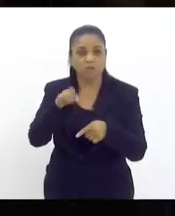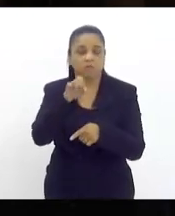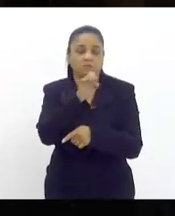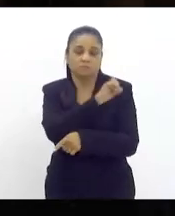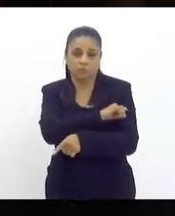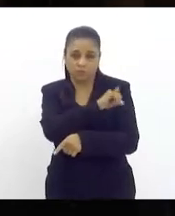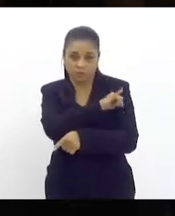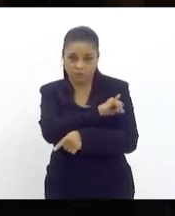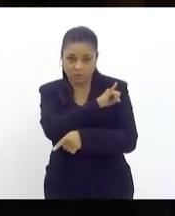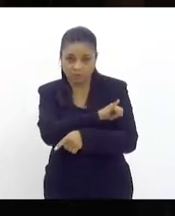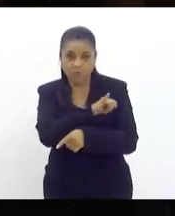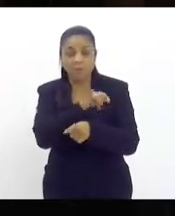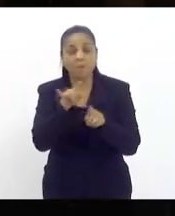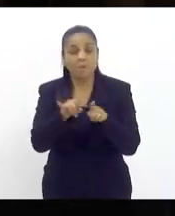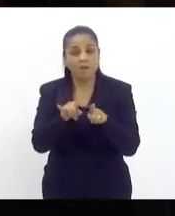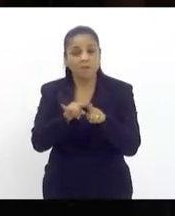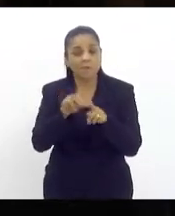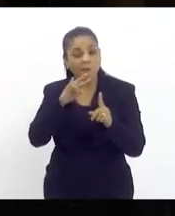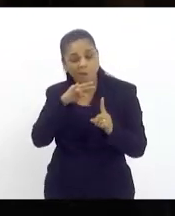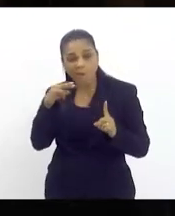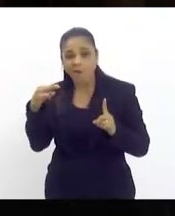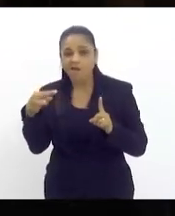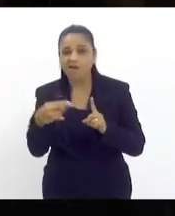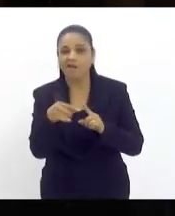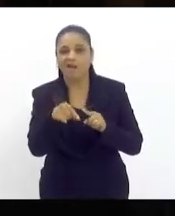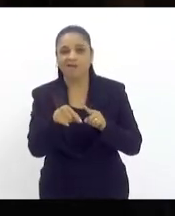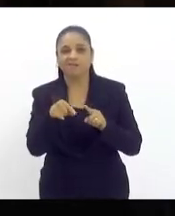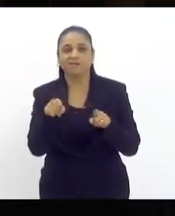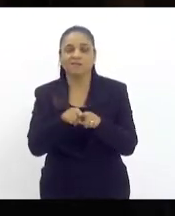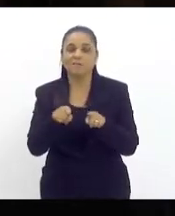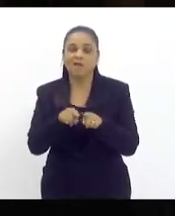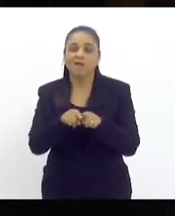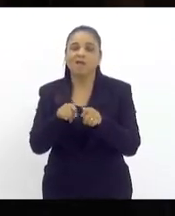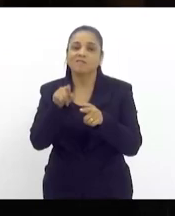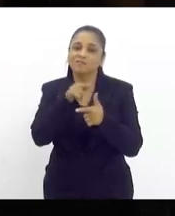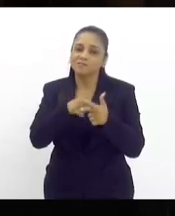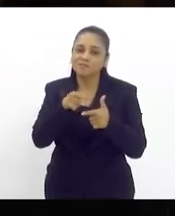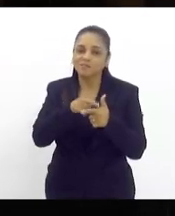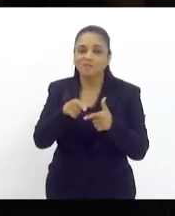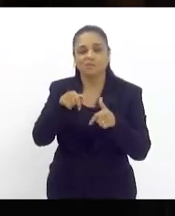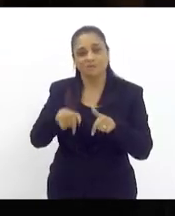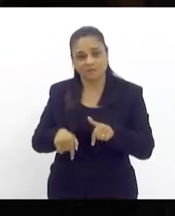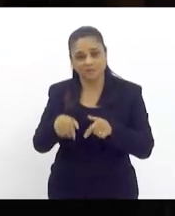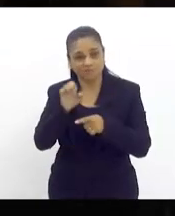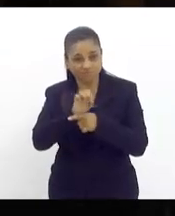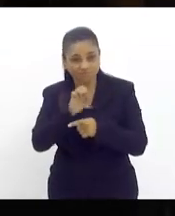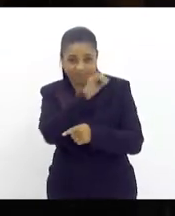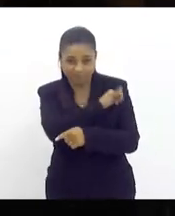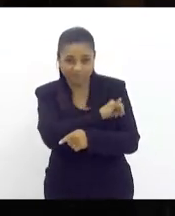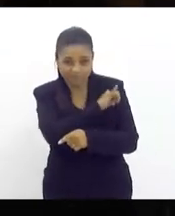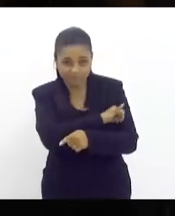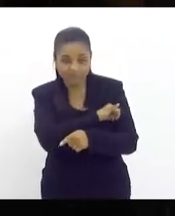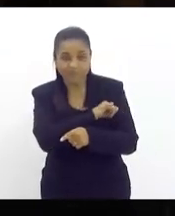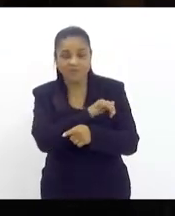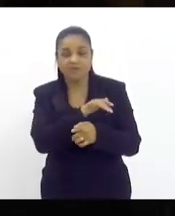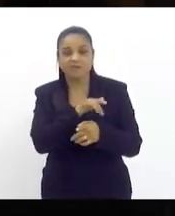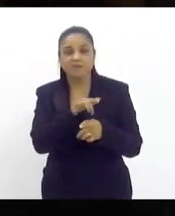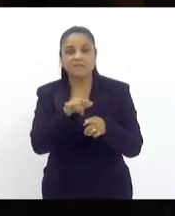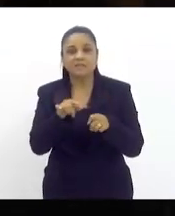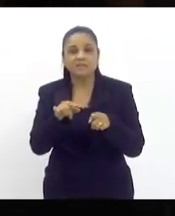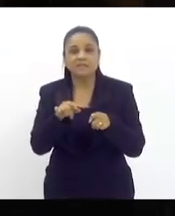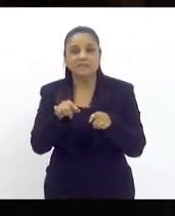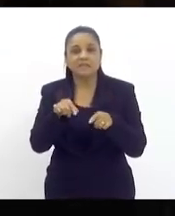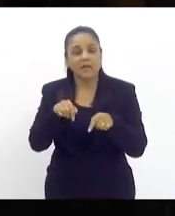Rio de Janeiro mas a gente vai precisar olhar os bons sonhos que temos no próprio Estado do Rio de Janeiro e também no